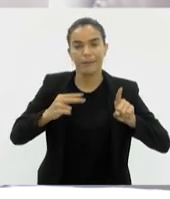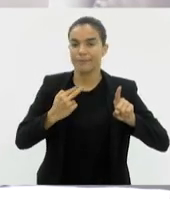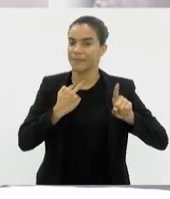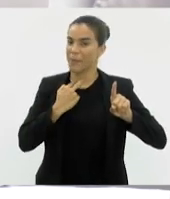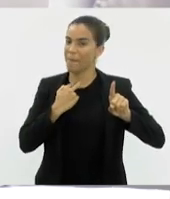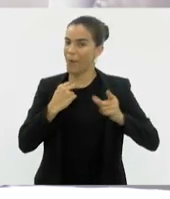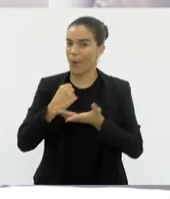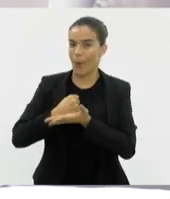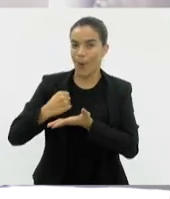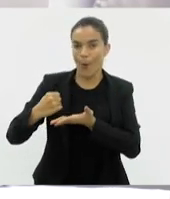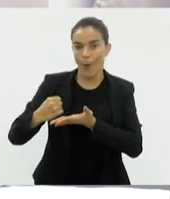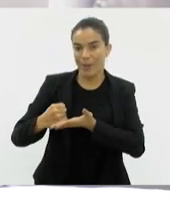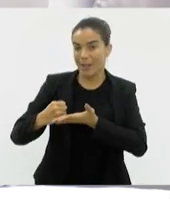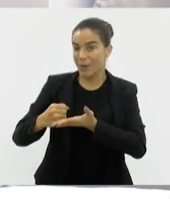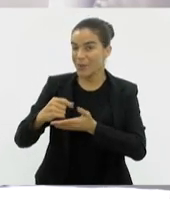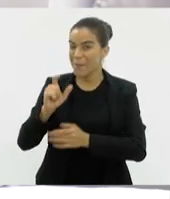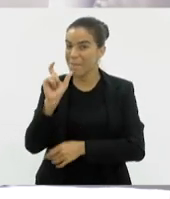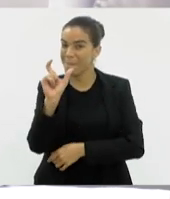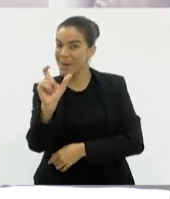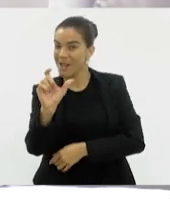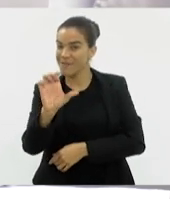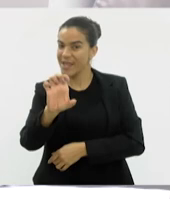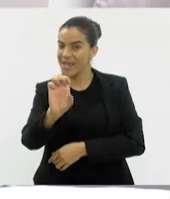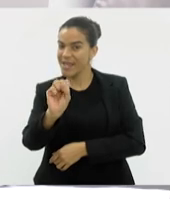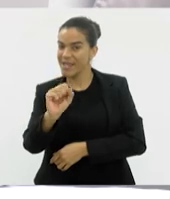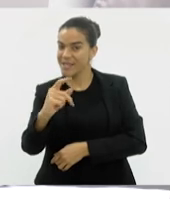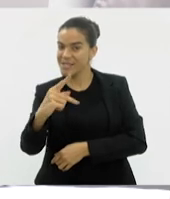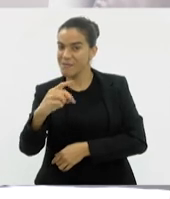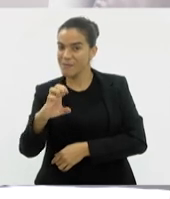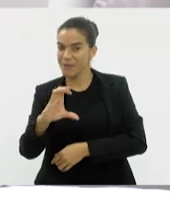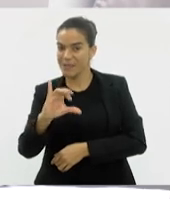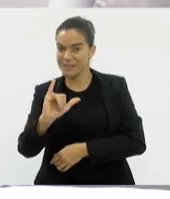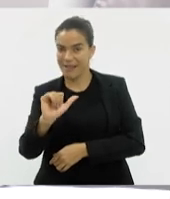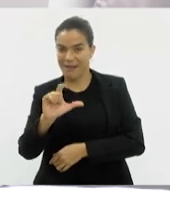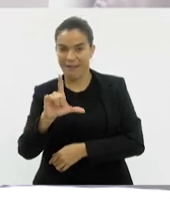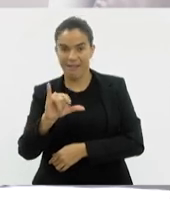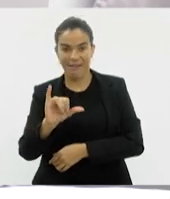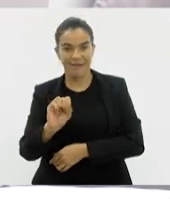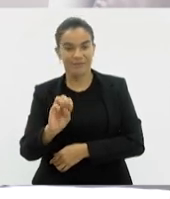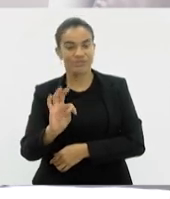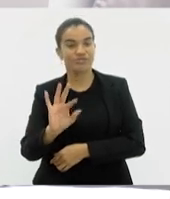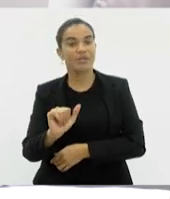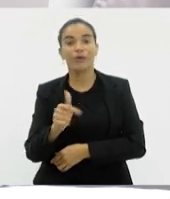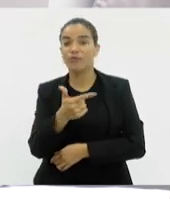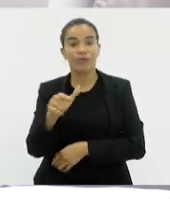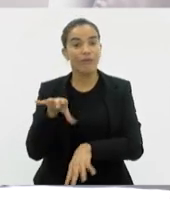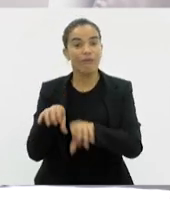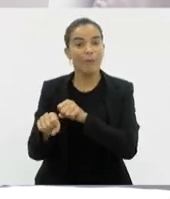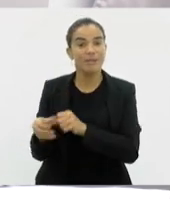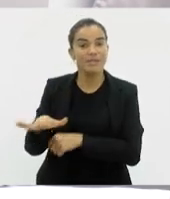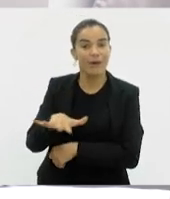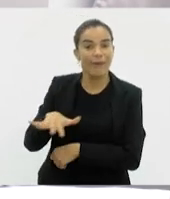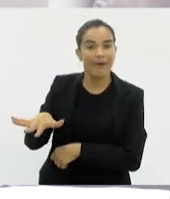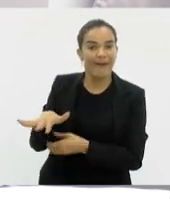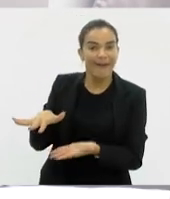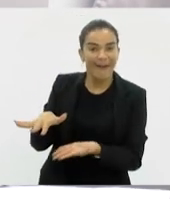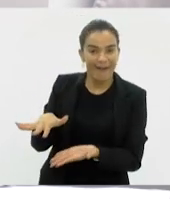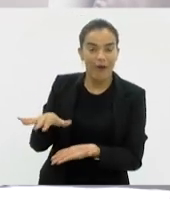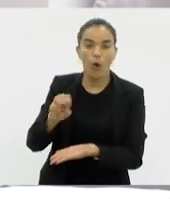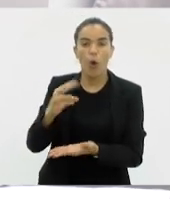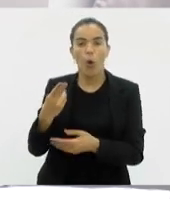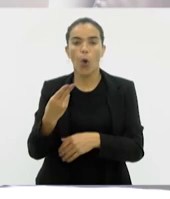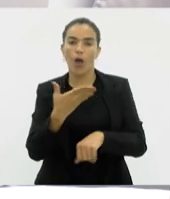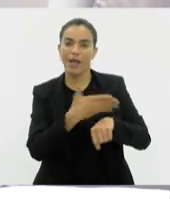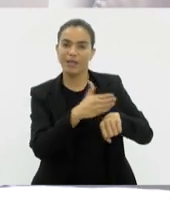ser contratado sob o título de especialista se não tiver o que está a especialização nesses termos, ou a